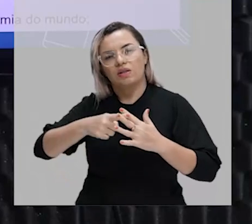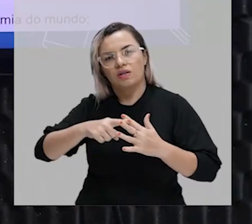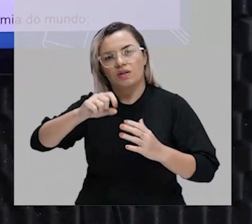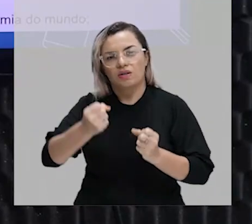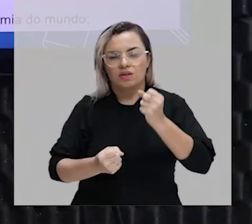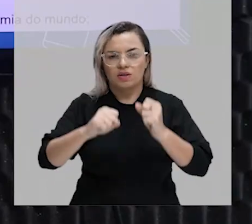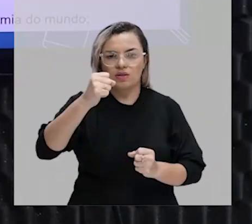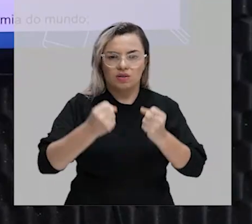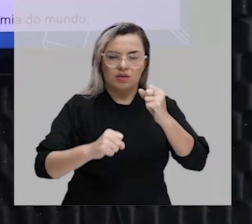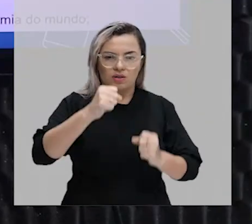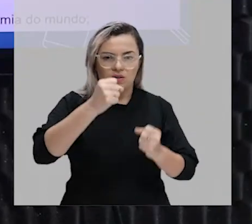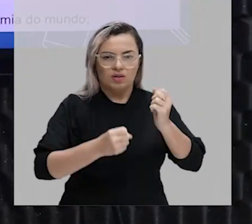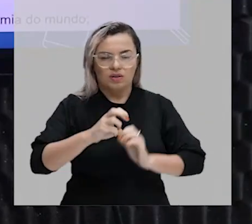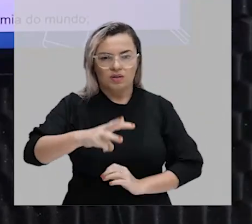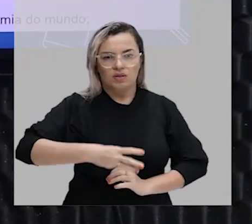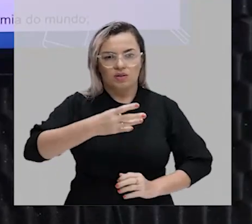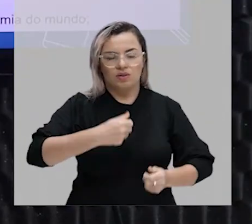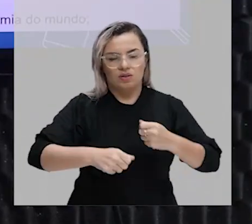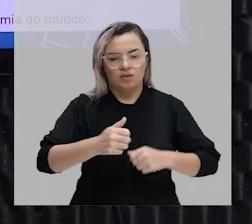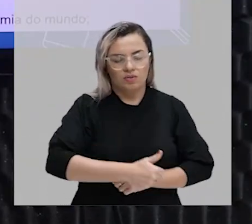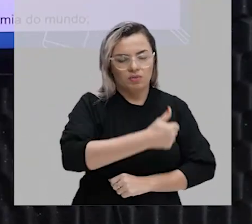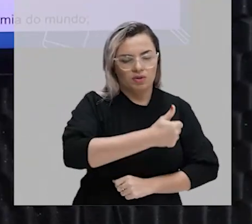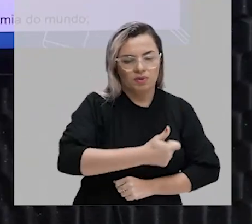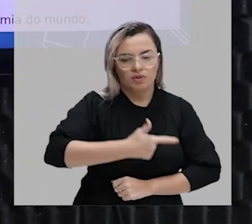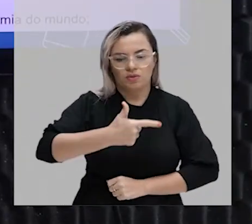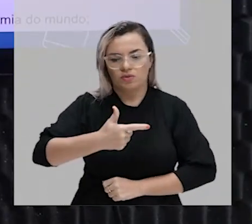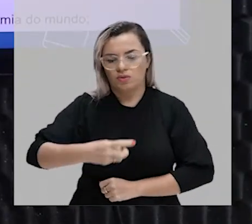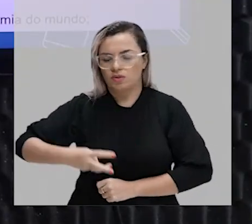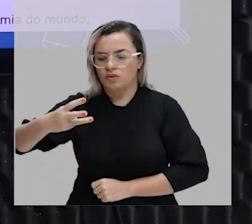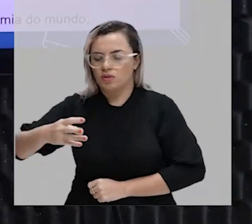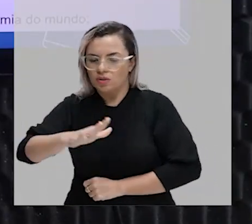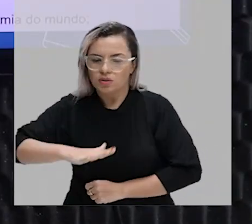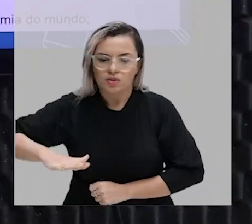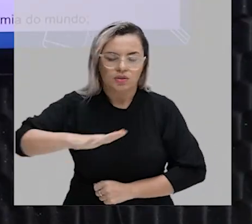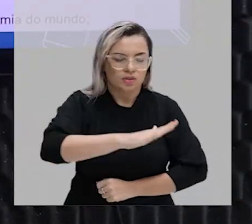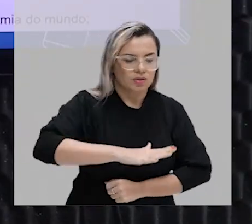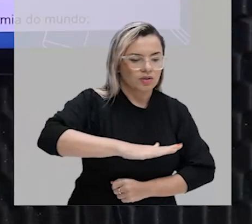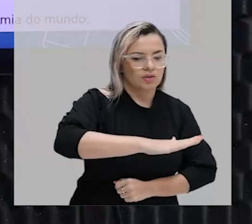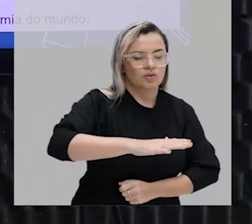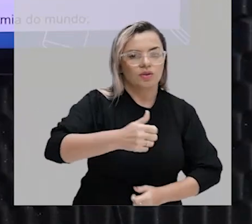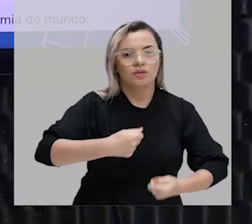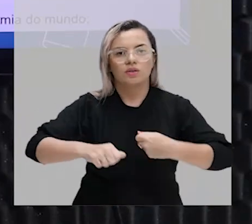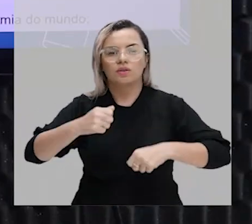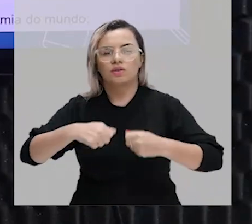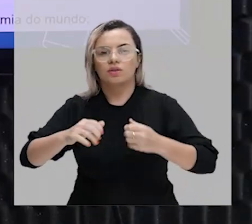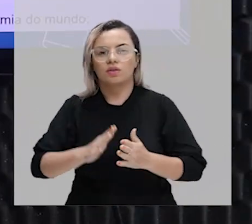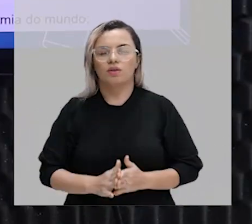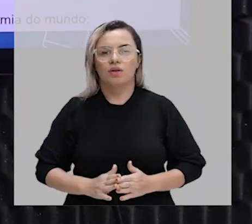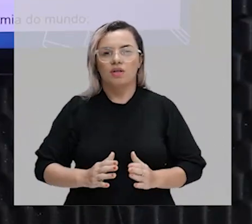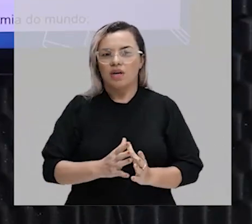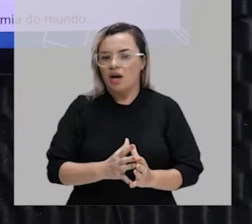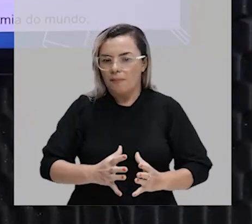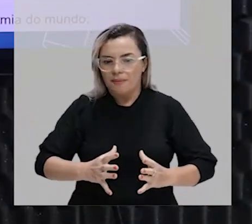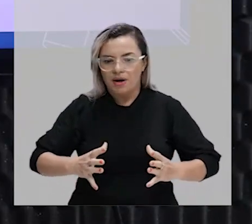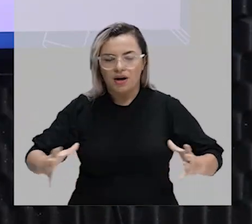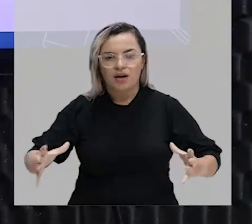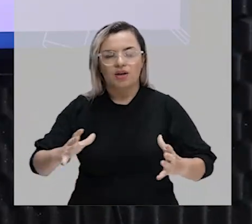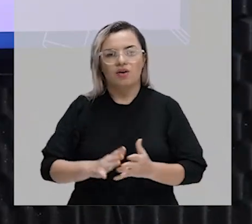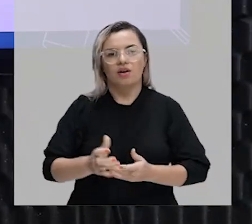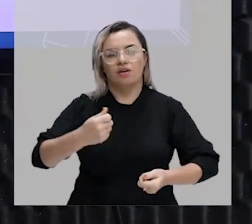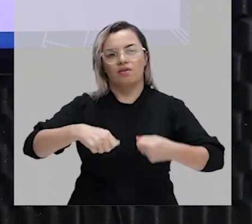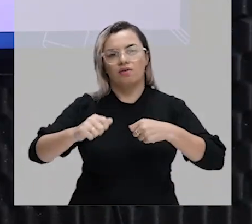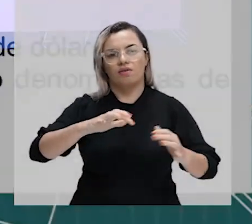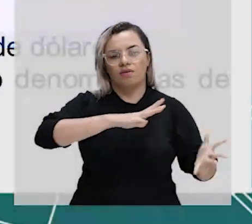produtivas nos três setores econômicos, primeiro, segundo e terceiro setor, tá? E é a maior economia do mundo. Alguns